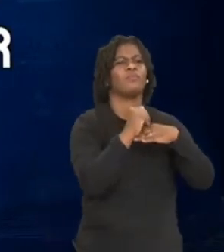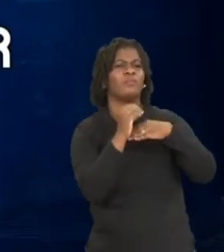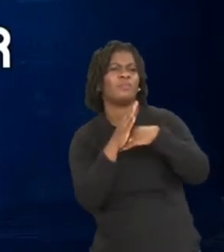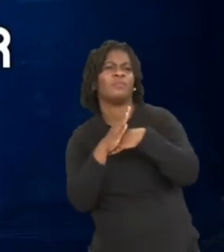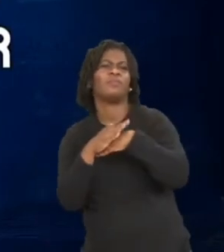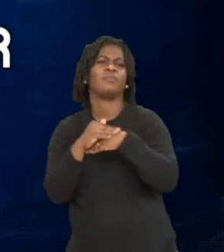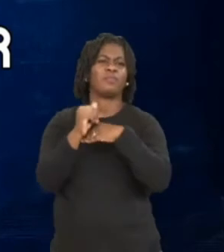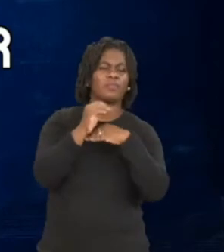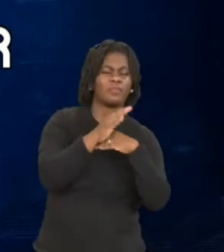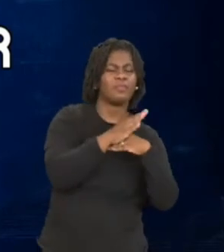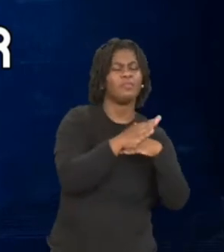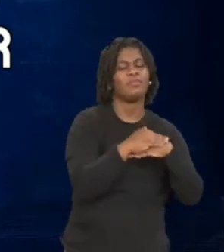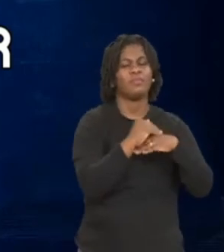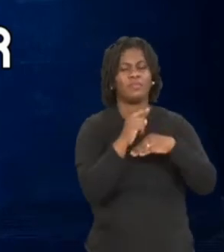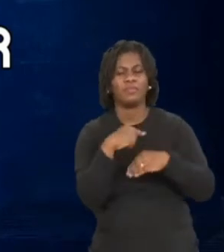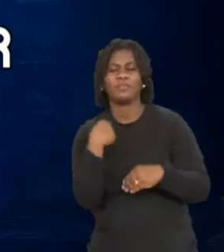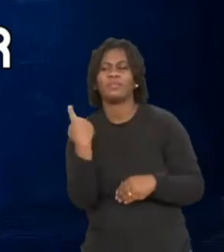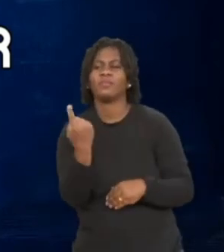consolador,